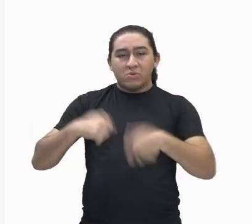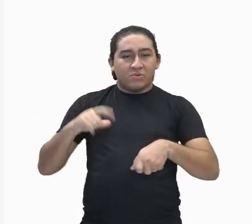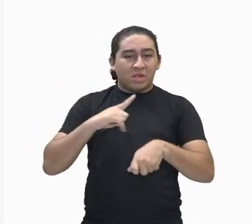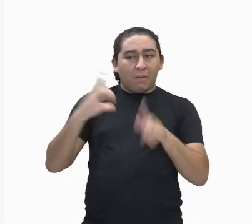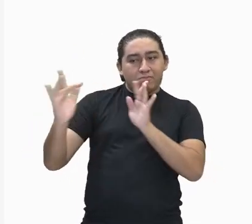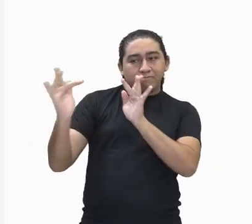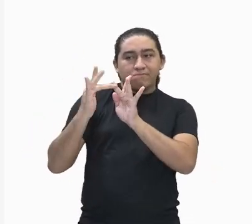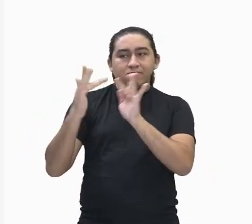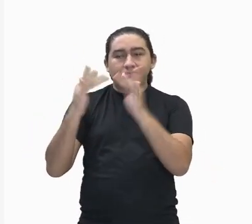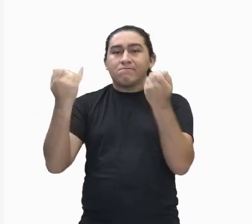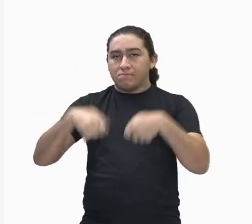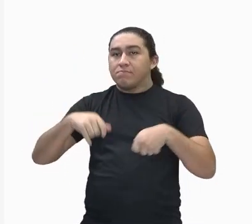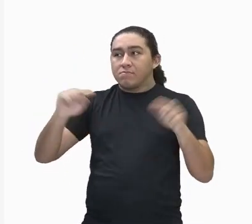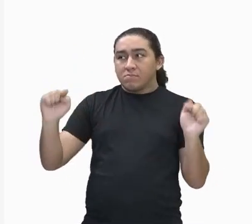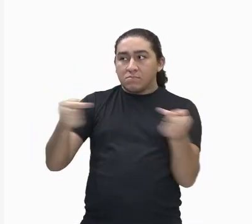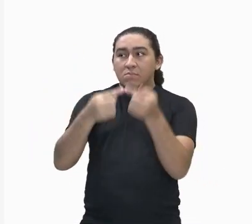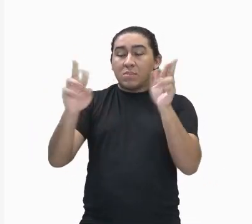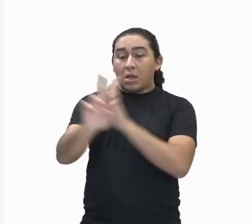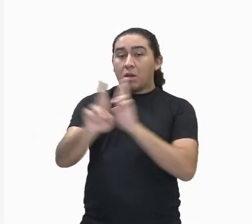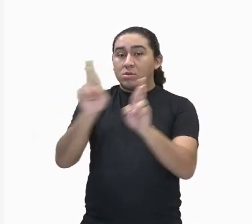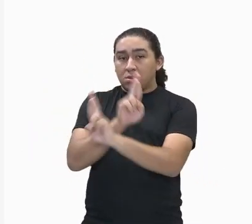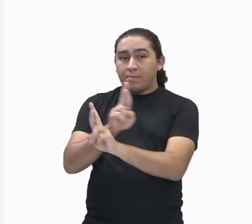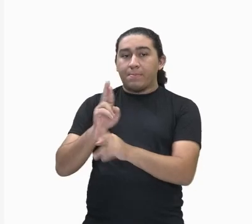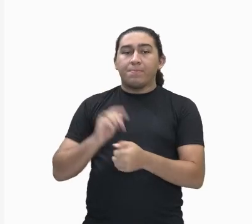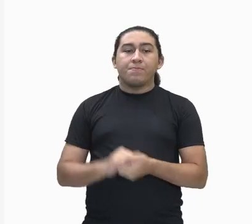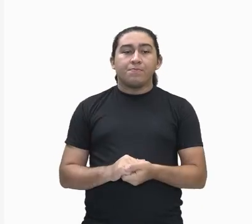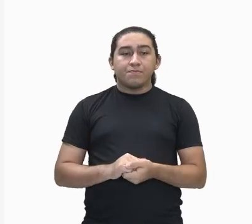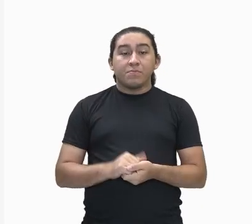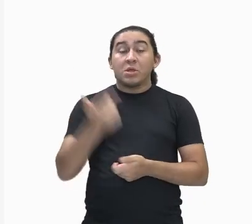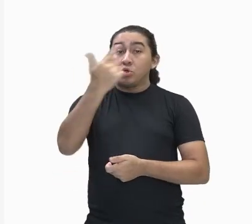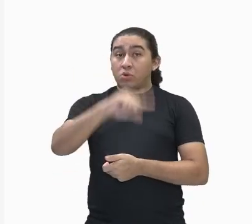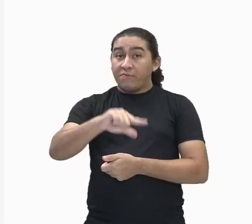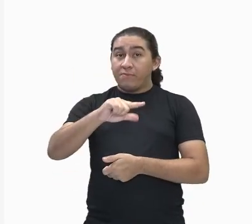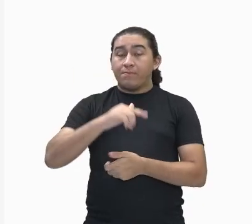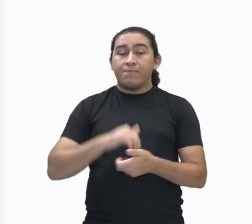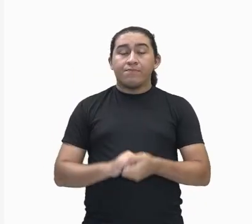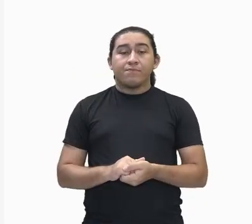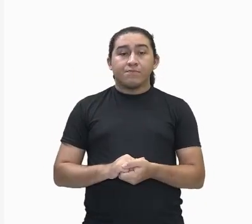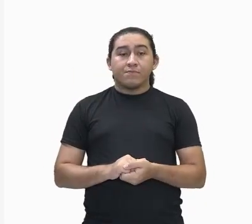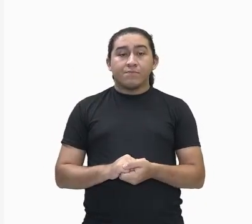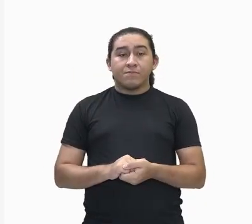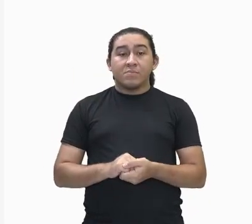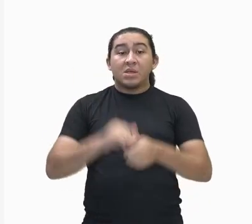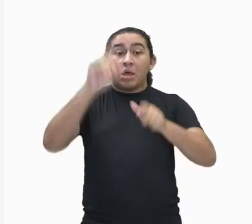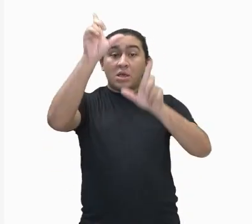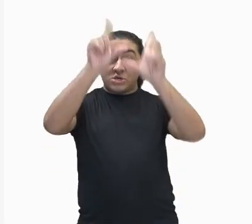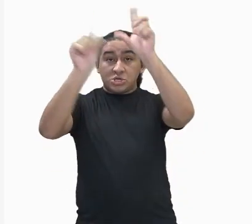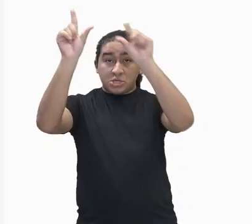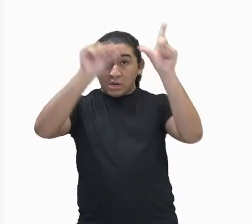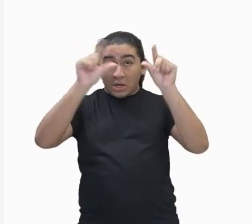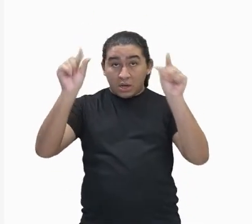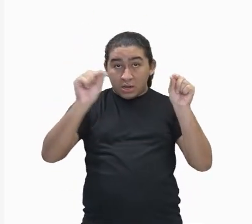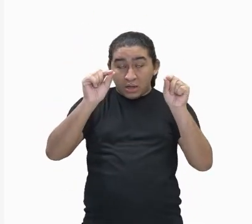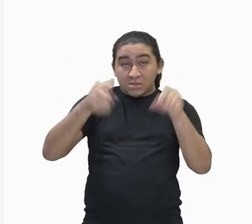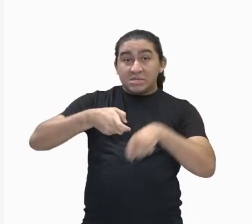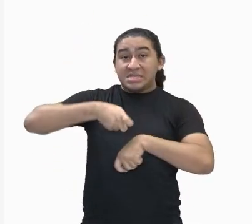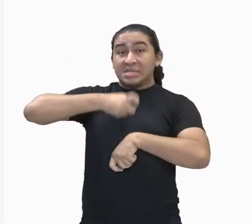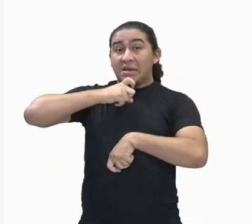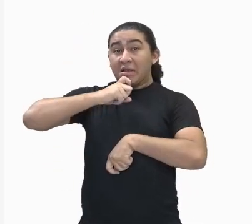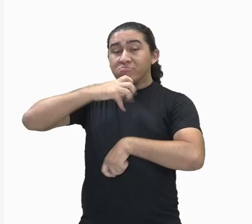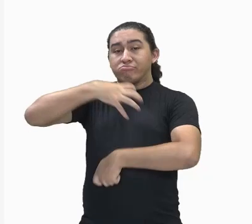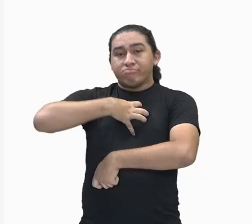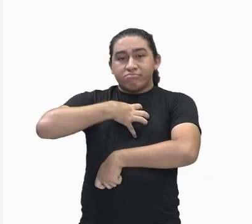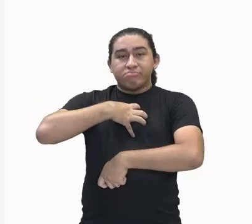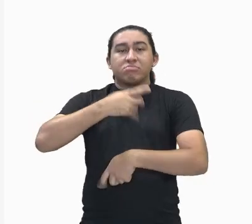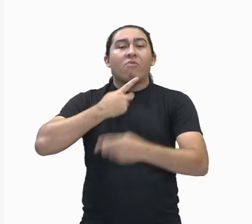visão junto com tato. Repetindo. Para as estrelas de cristais gelados, as